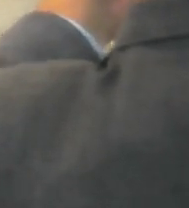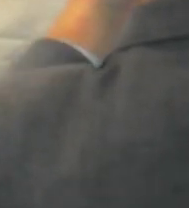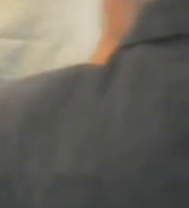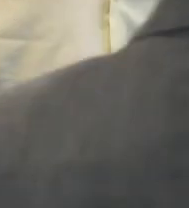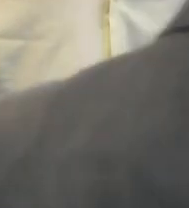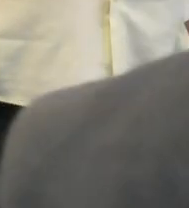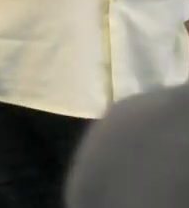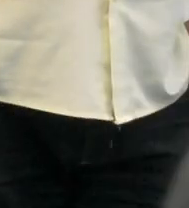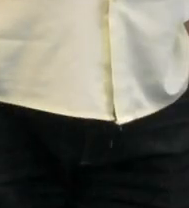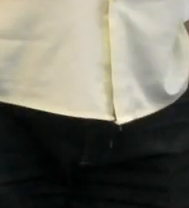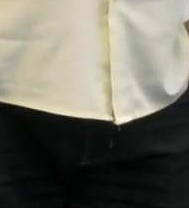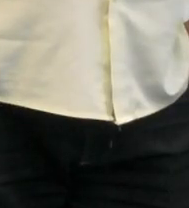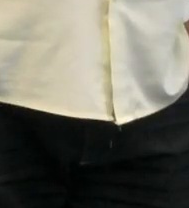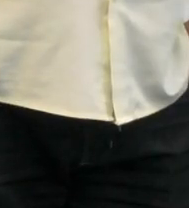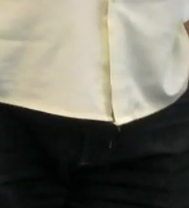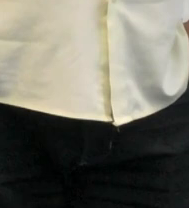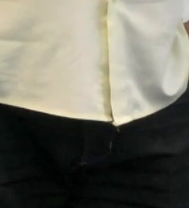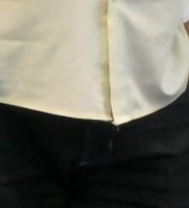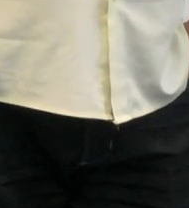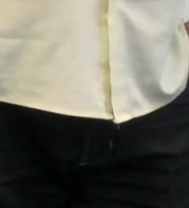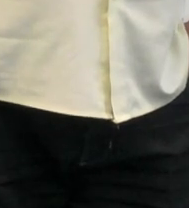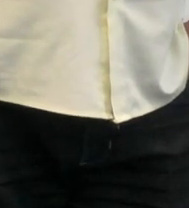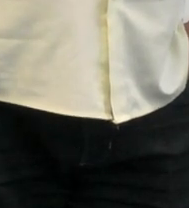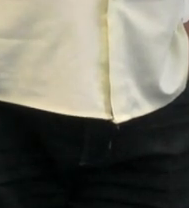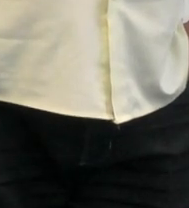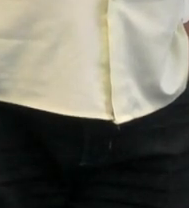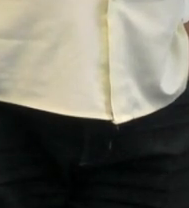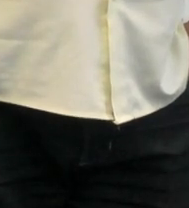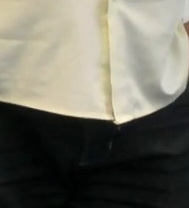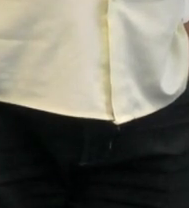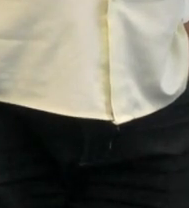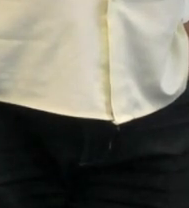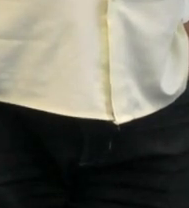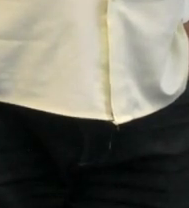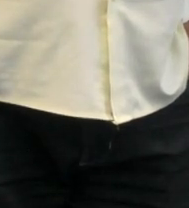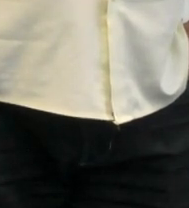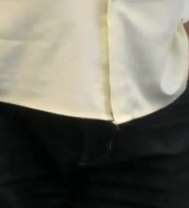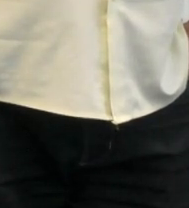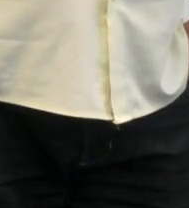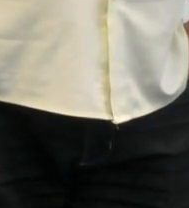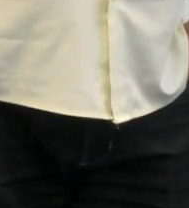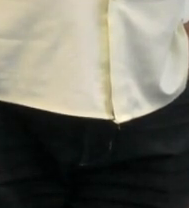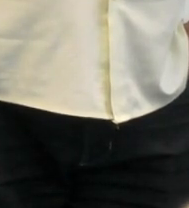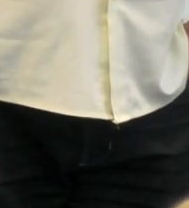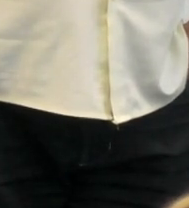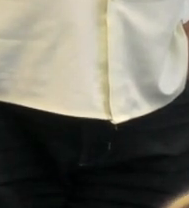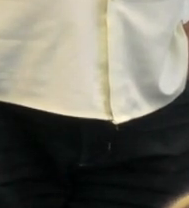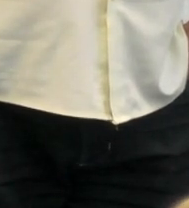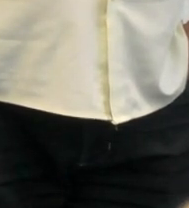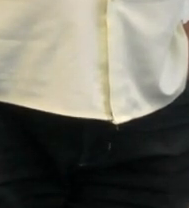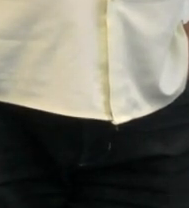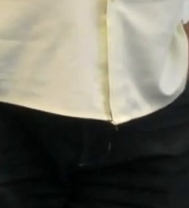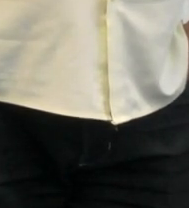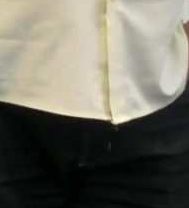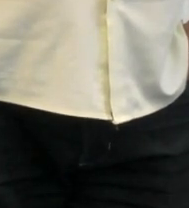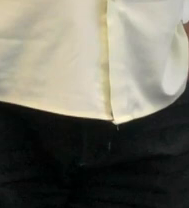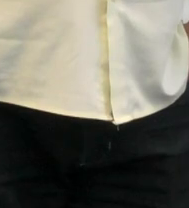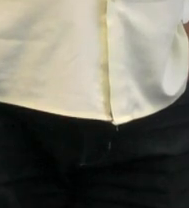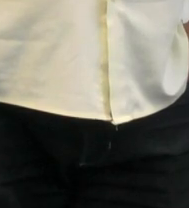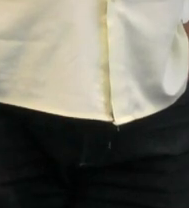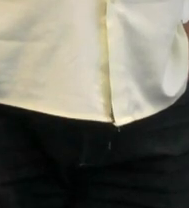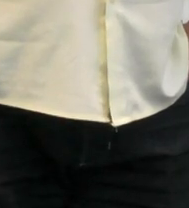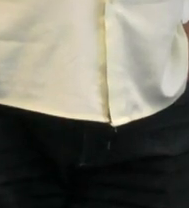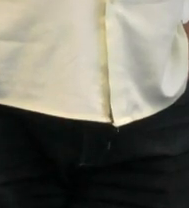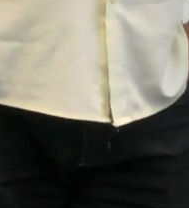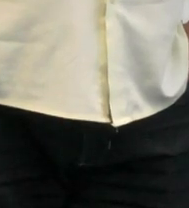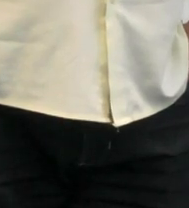advogada especialista em inclusão direito da pessoa com deficiência porque não importa título aqui agora porque eu digo que a minha vivência como familiar eu falo